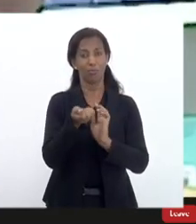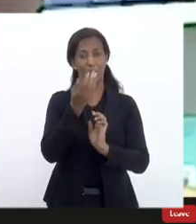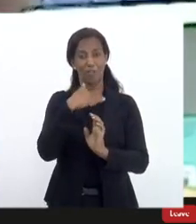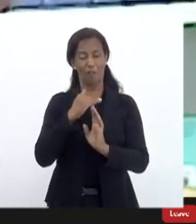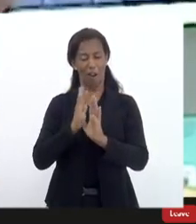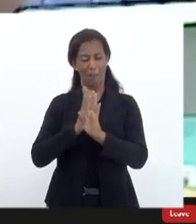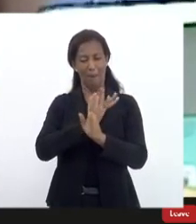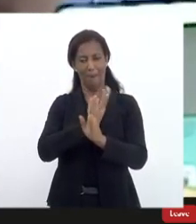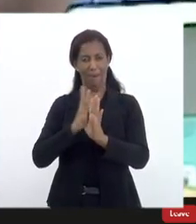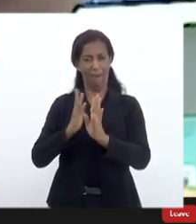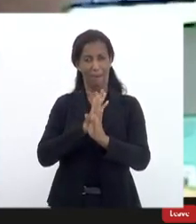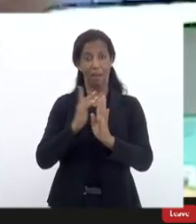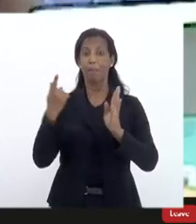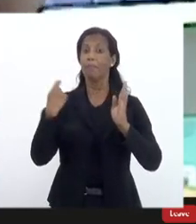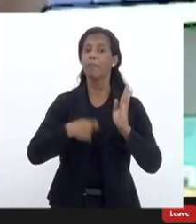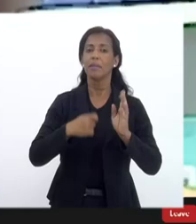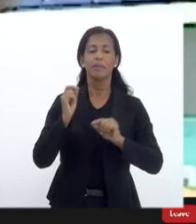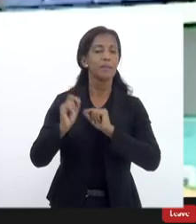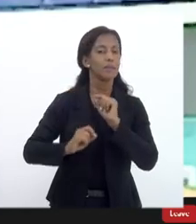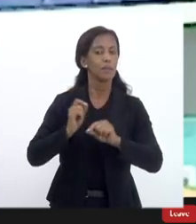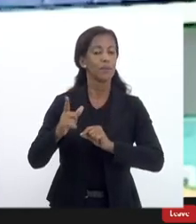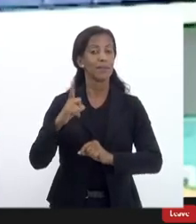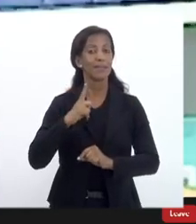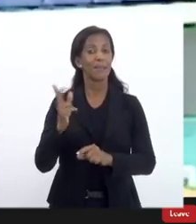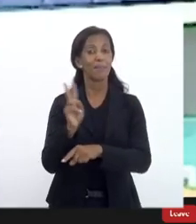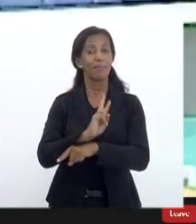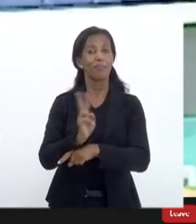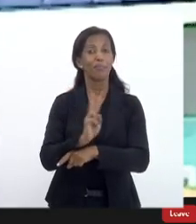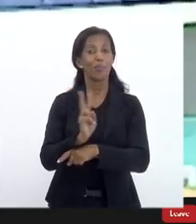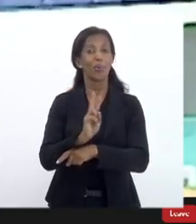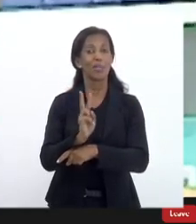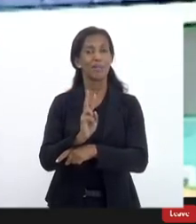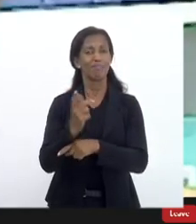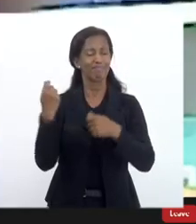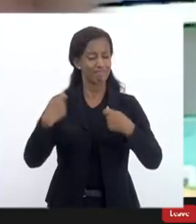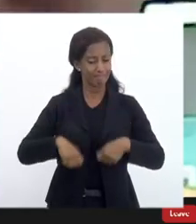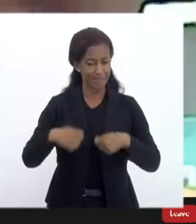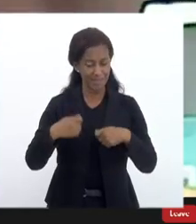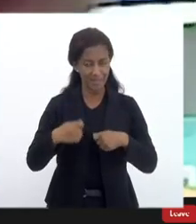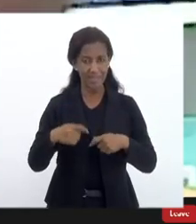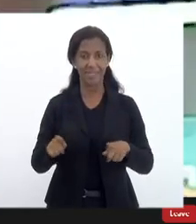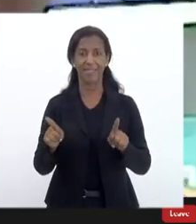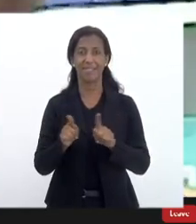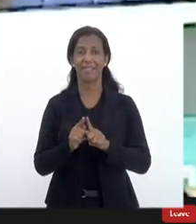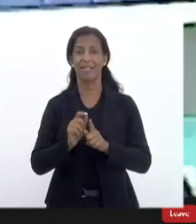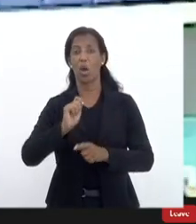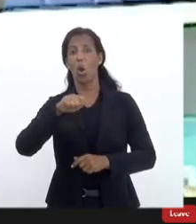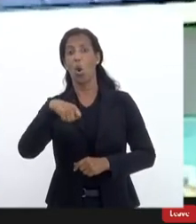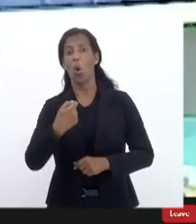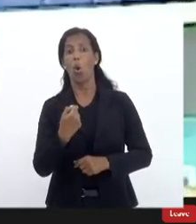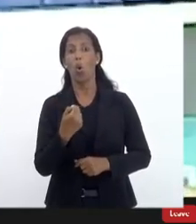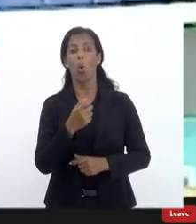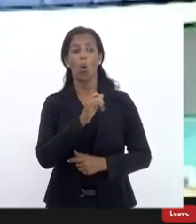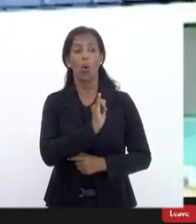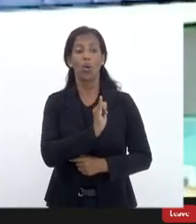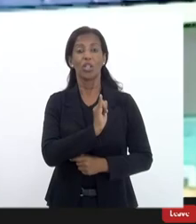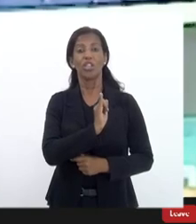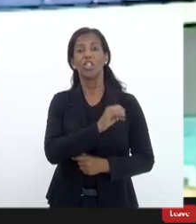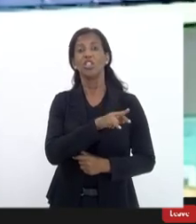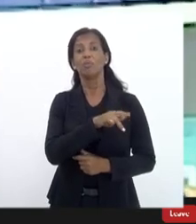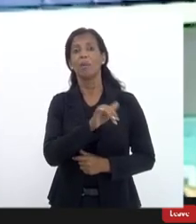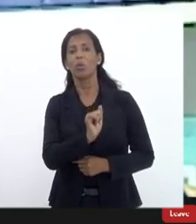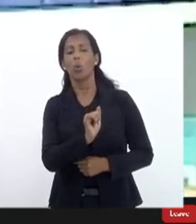isso, é necessário ter porteiros suficientes ou inspetores